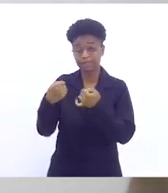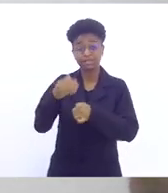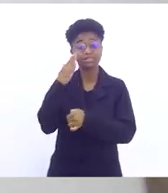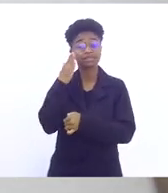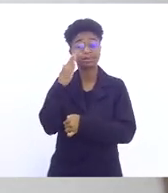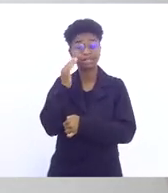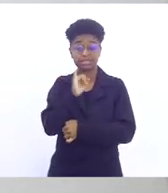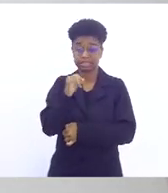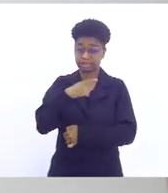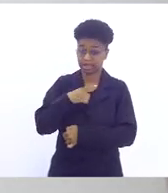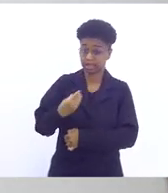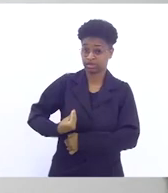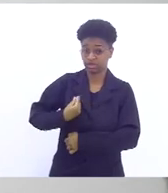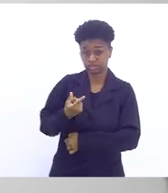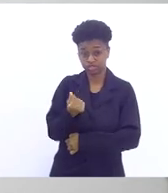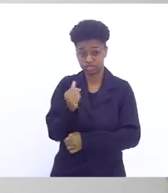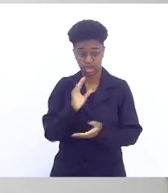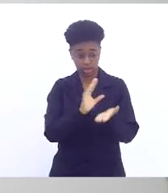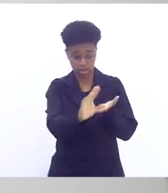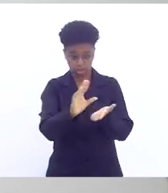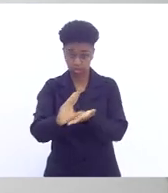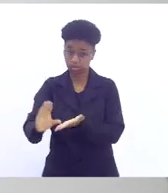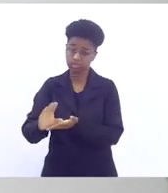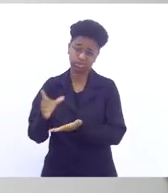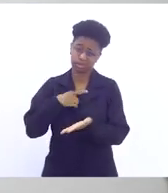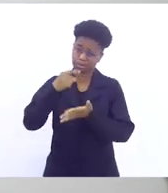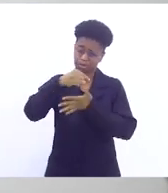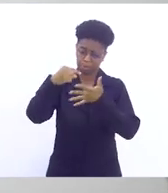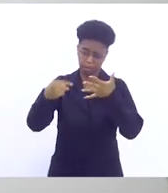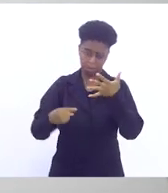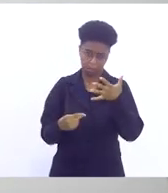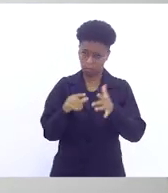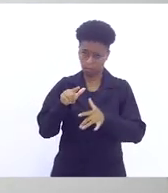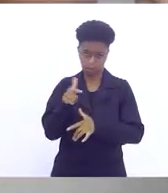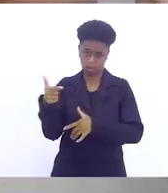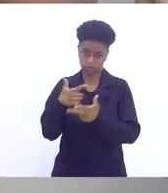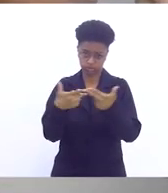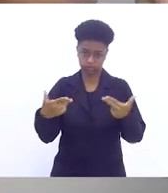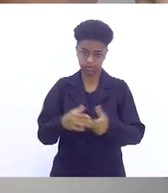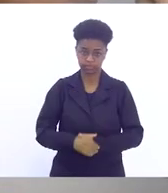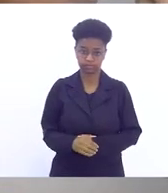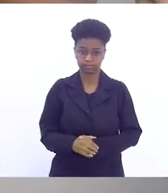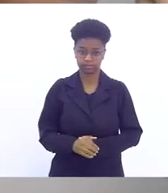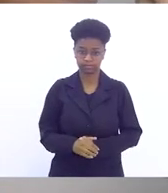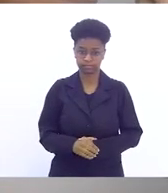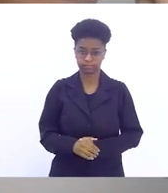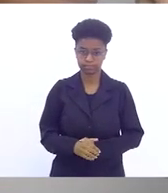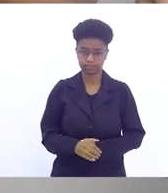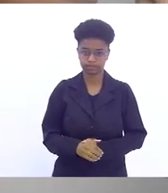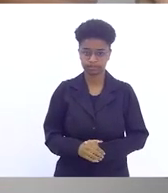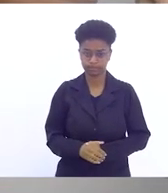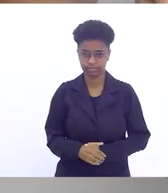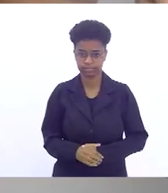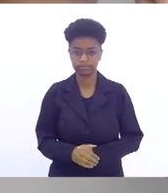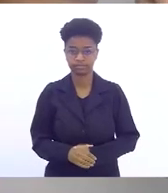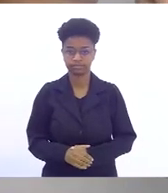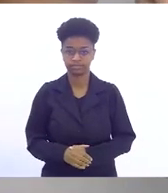se existe verba se existe enfim são vários outros procedimentos então eu